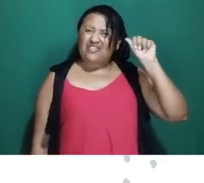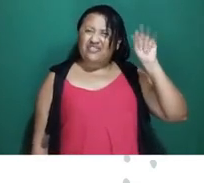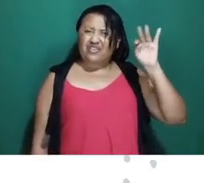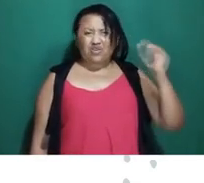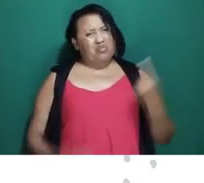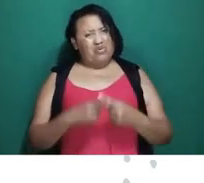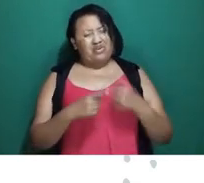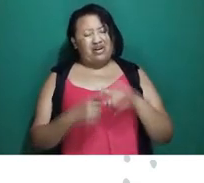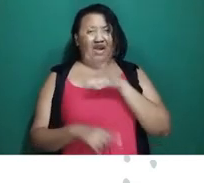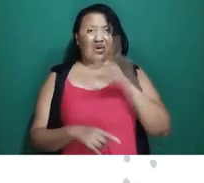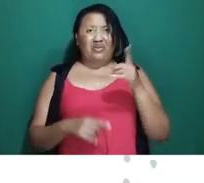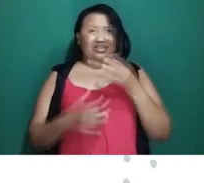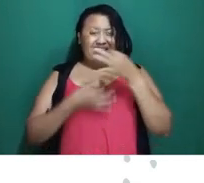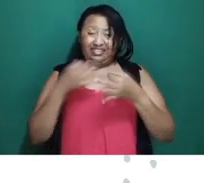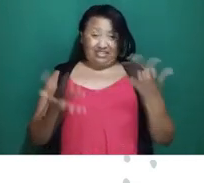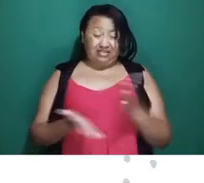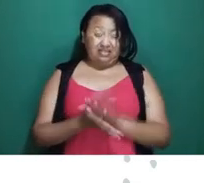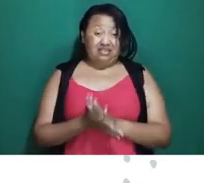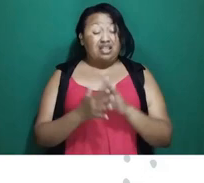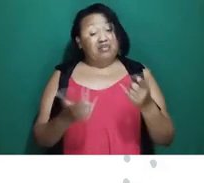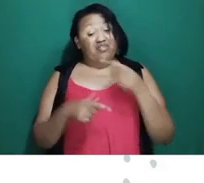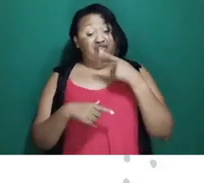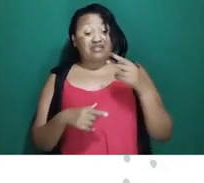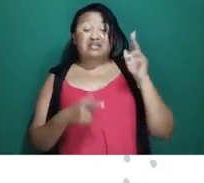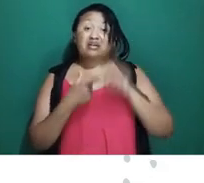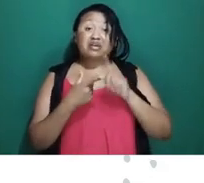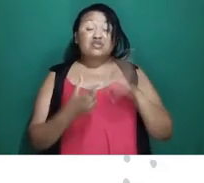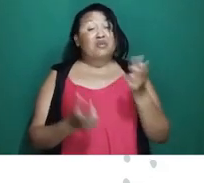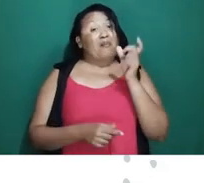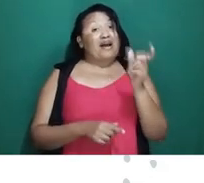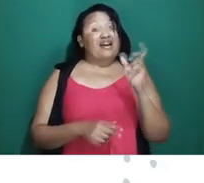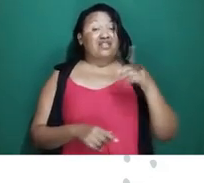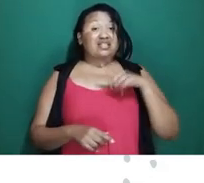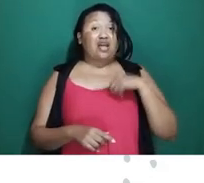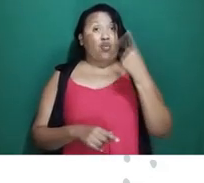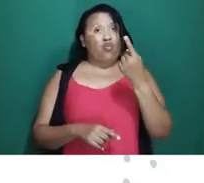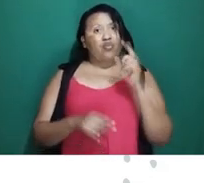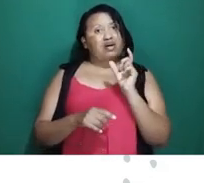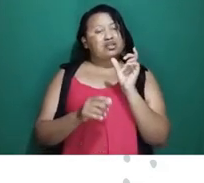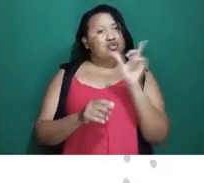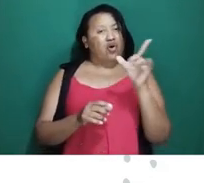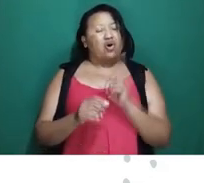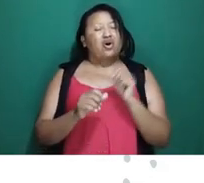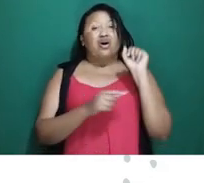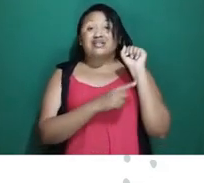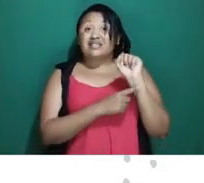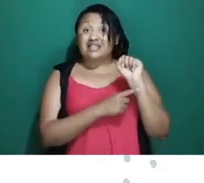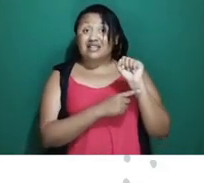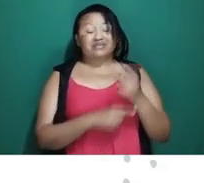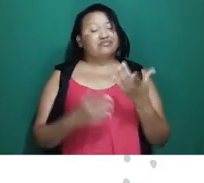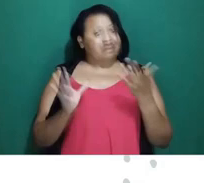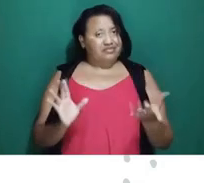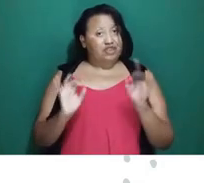crítico E aí falando sobre os monossílabos agora as palavras monossílabas né são compostos por uma sílaba